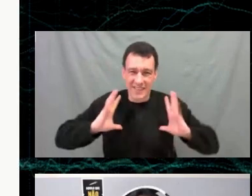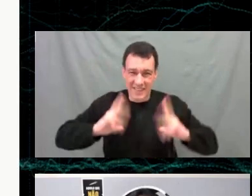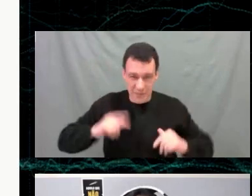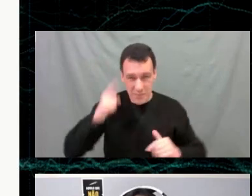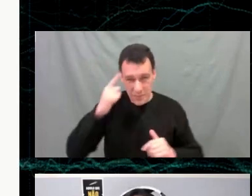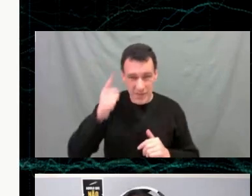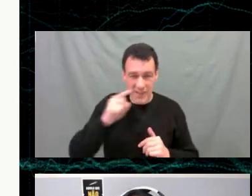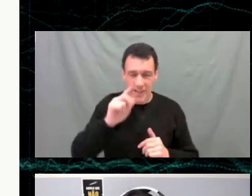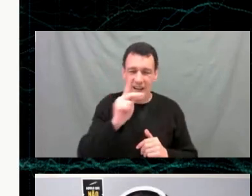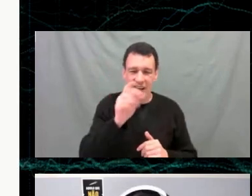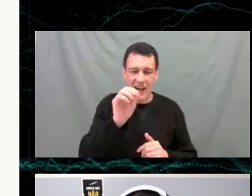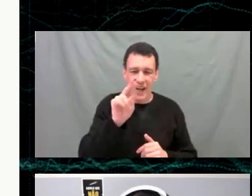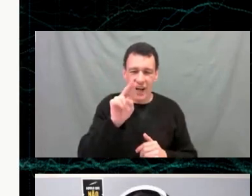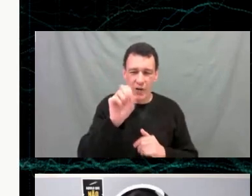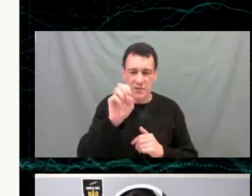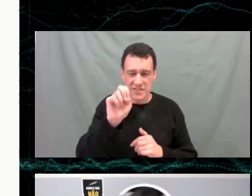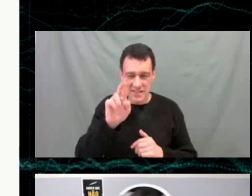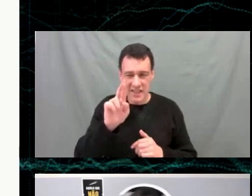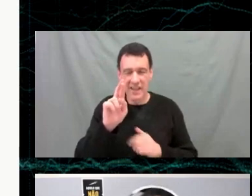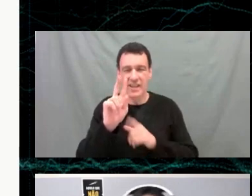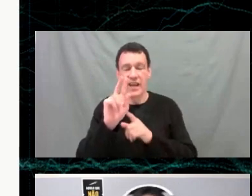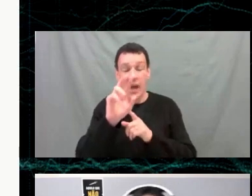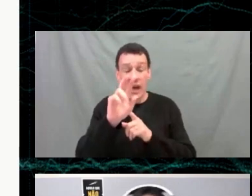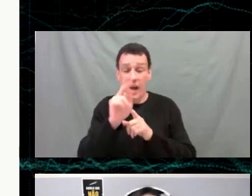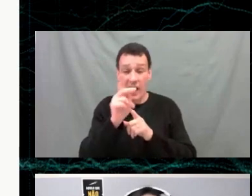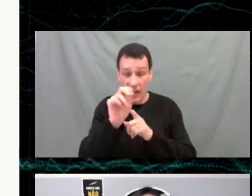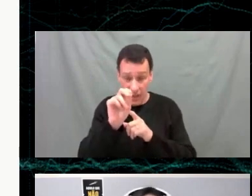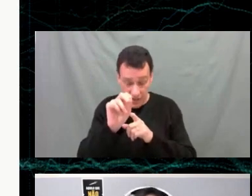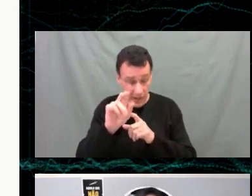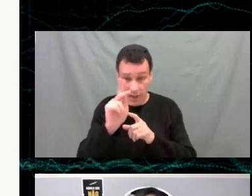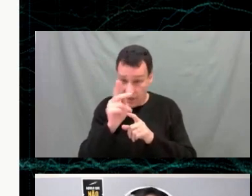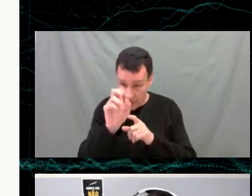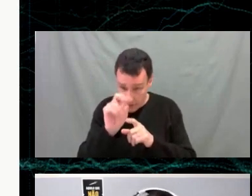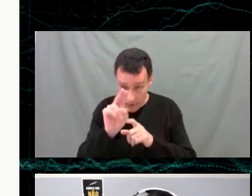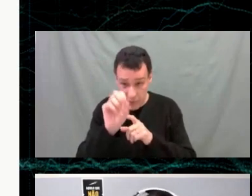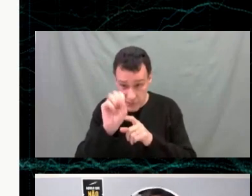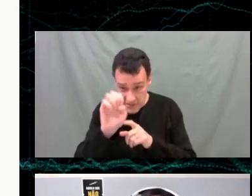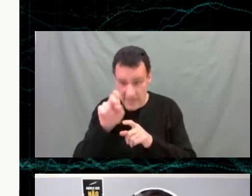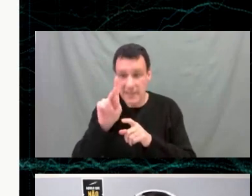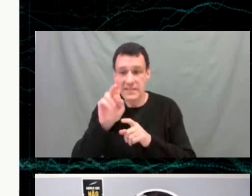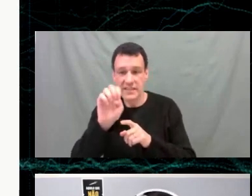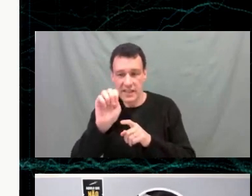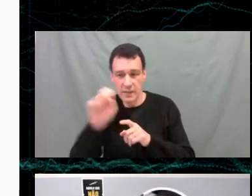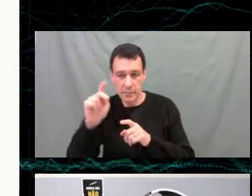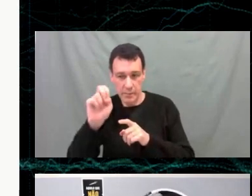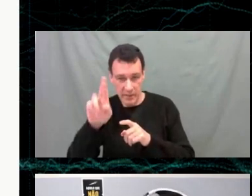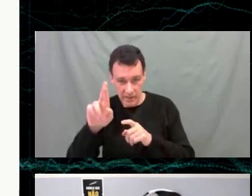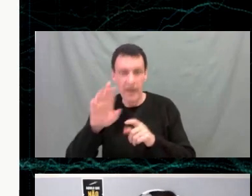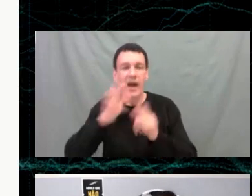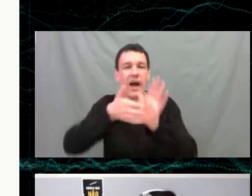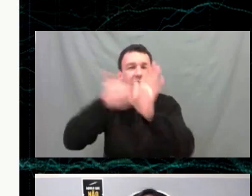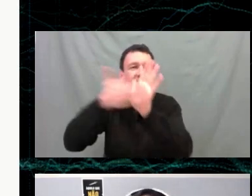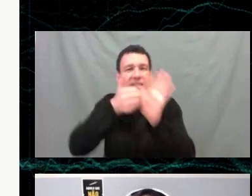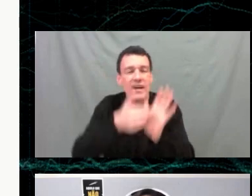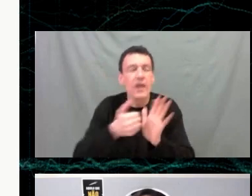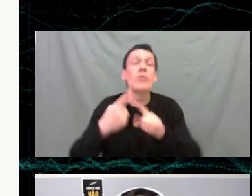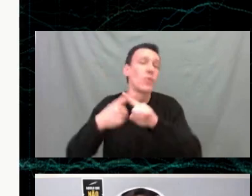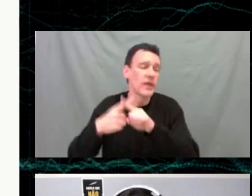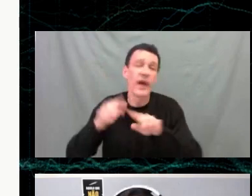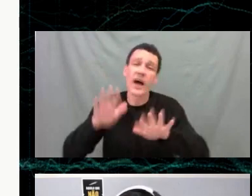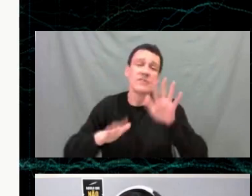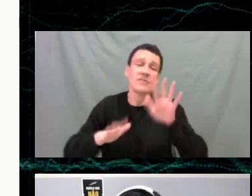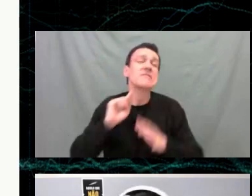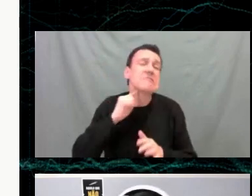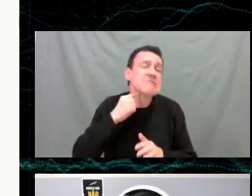dos Zabbix para que remova os dados antigos da tabela History Trends, para que ele fique otimizando e não guardando coisas velhas. Então basicamente é isso,